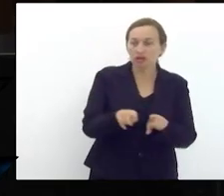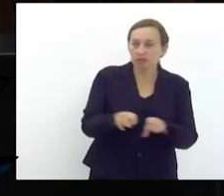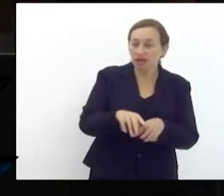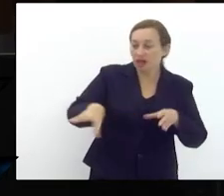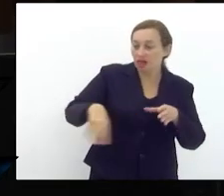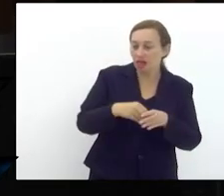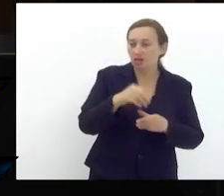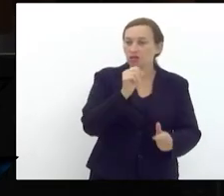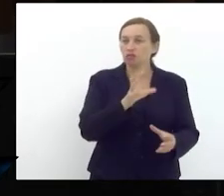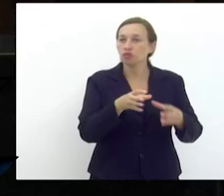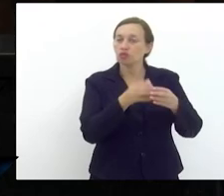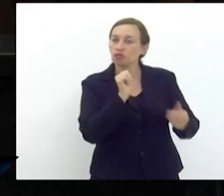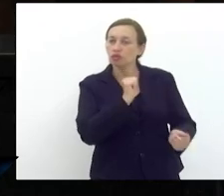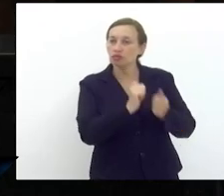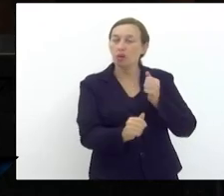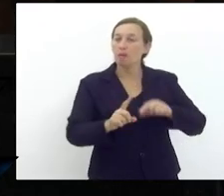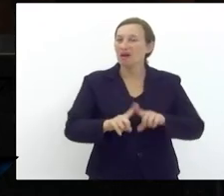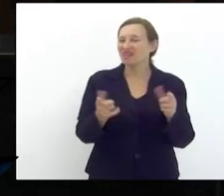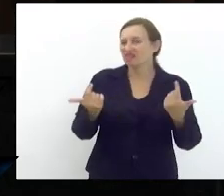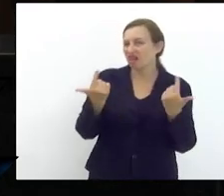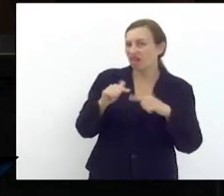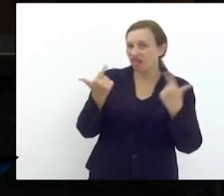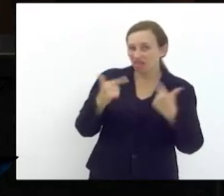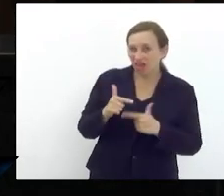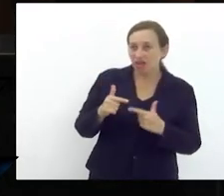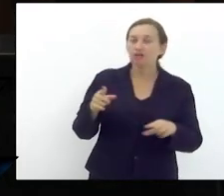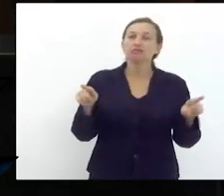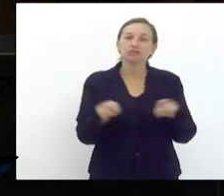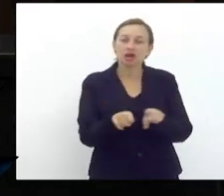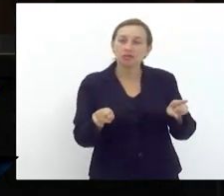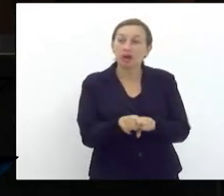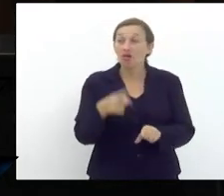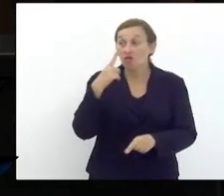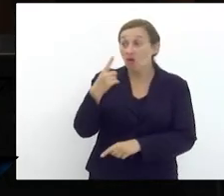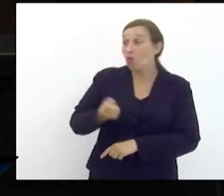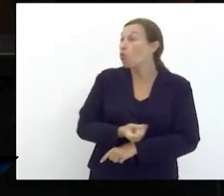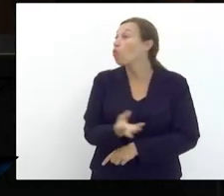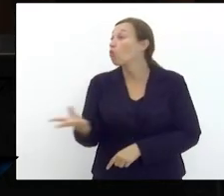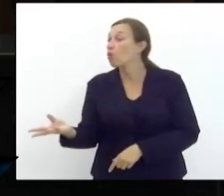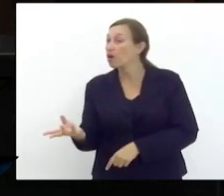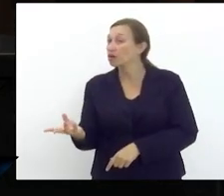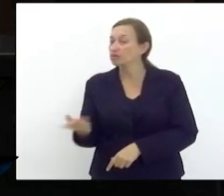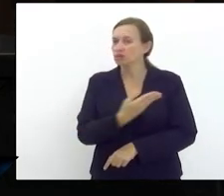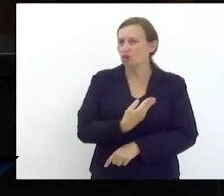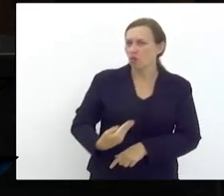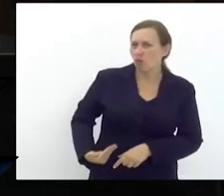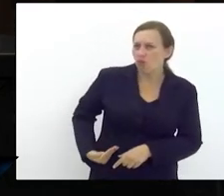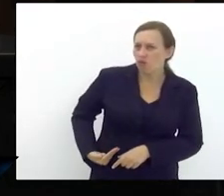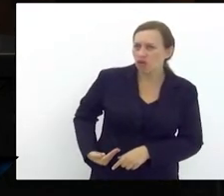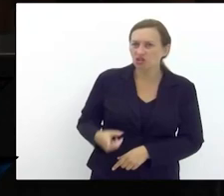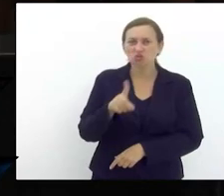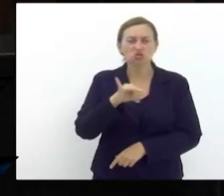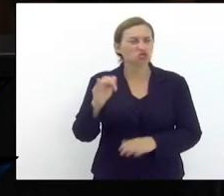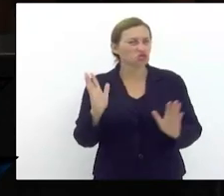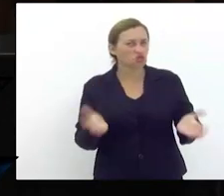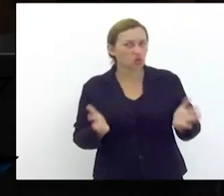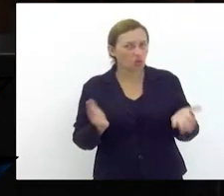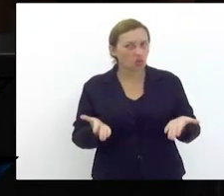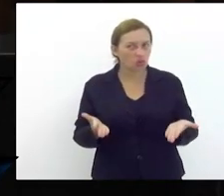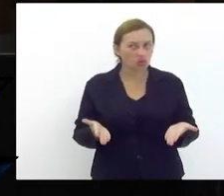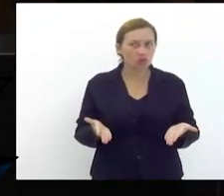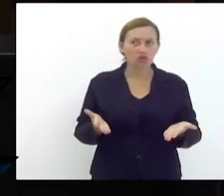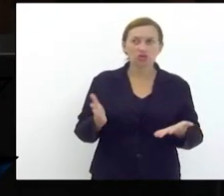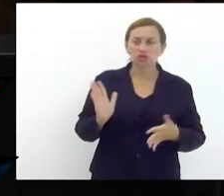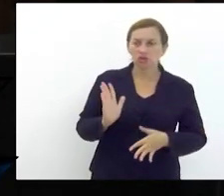campo mas é engraçado também ver o quanto que essas autoridades no dia de hoje já